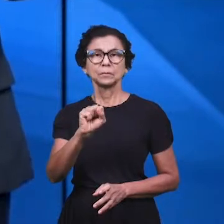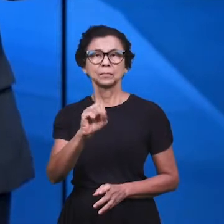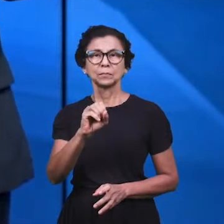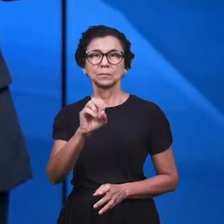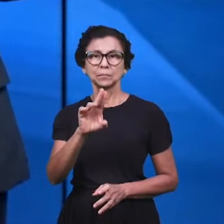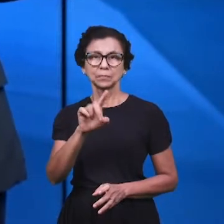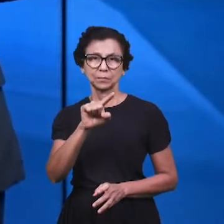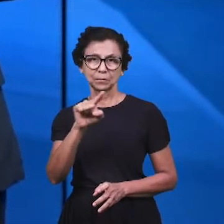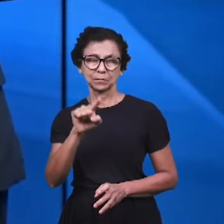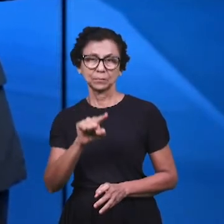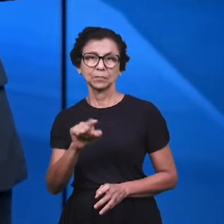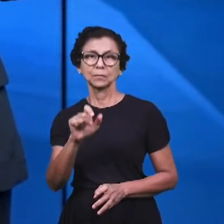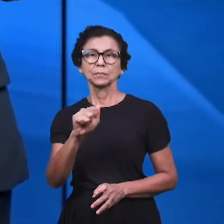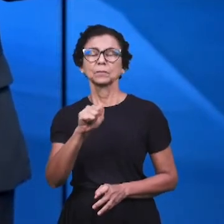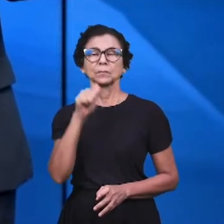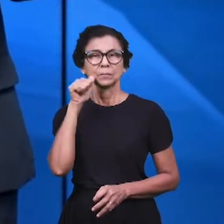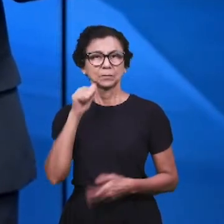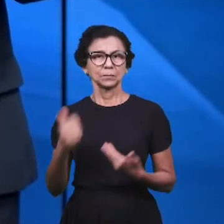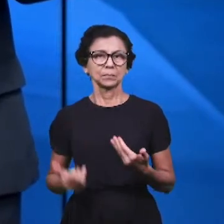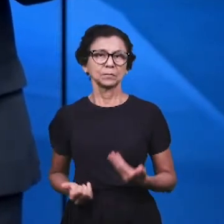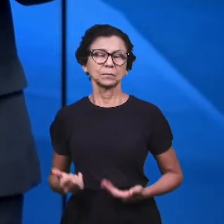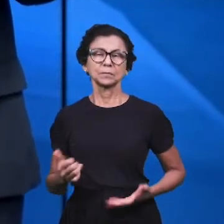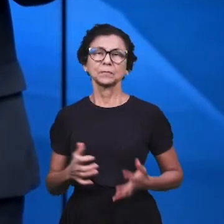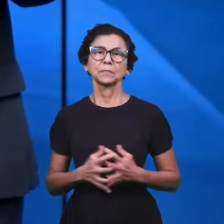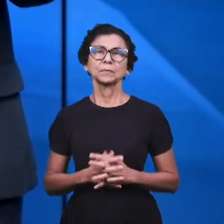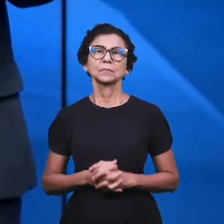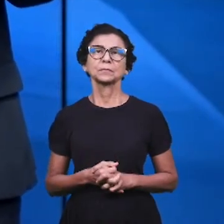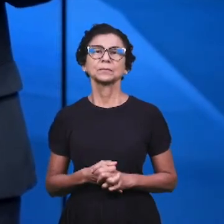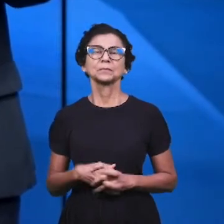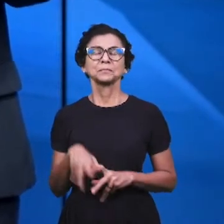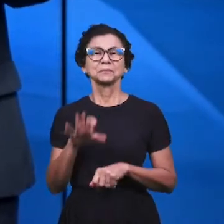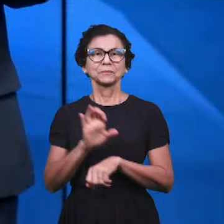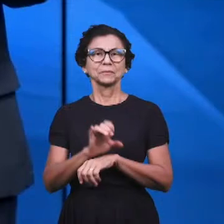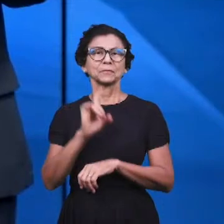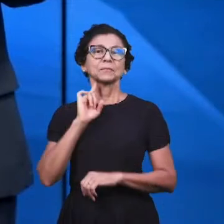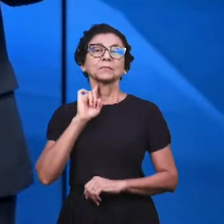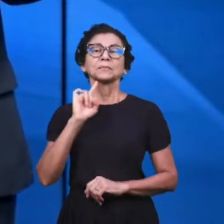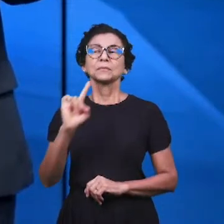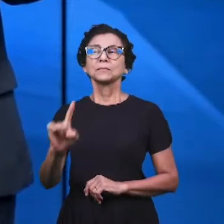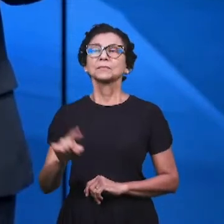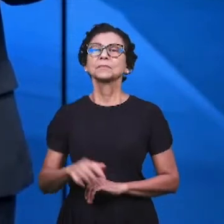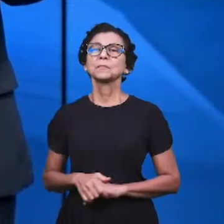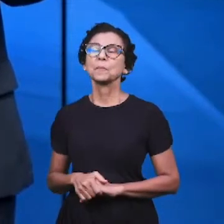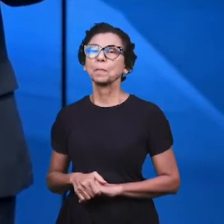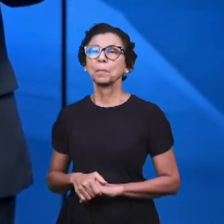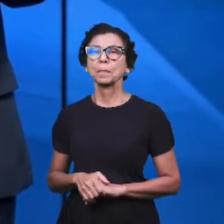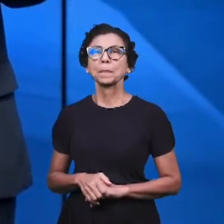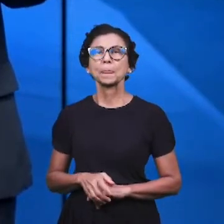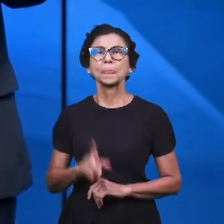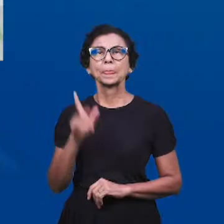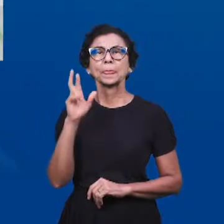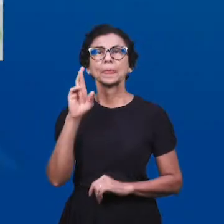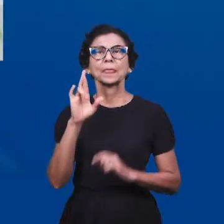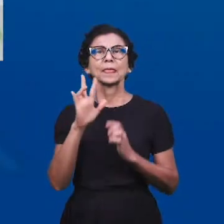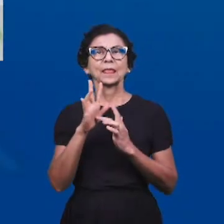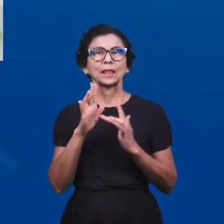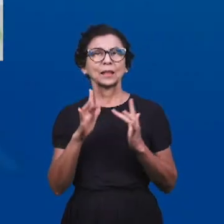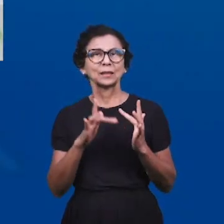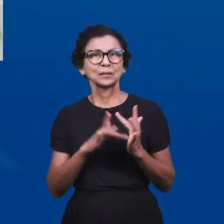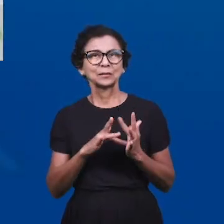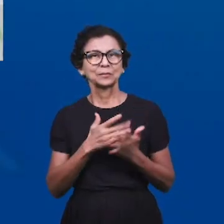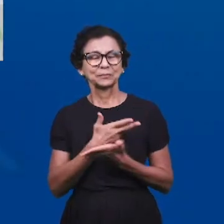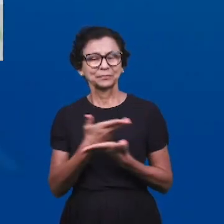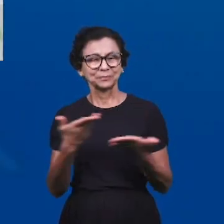de senhoras da nossa igreja lá em Contagem, no estado de Minas Gerais. Irmã Leilane, a paz do Senhor, irmã. A paz do